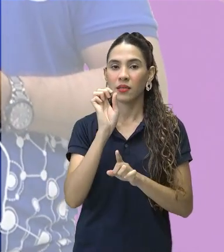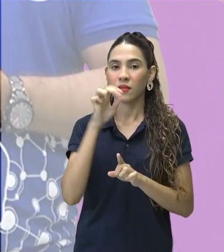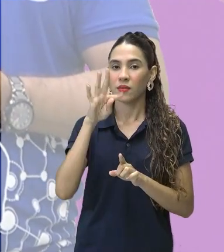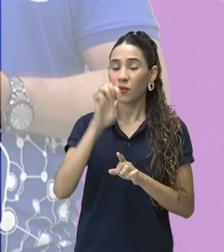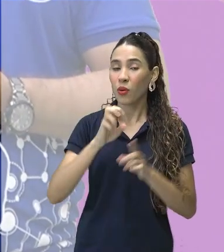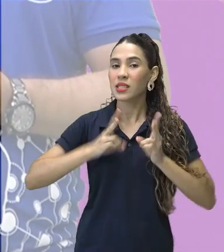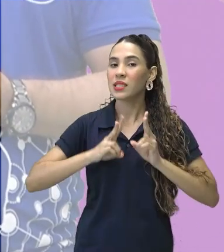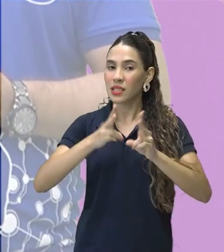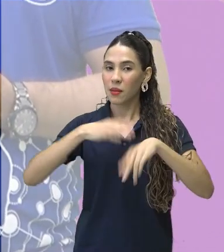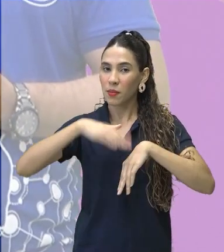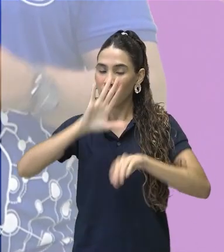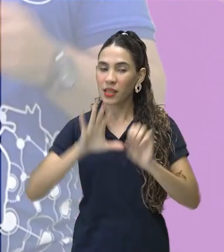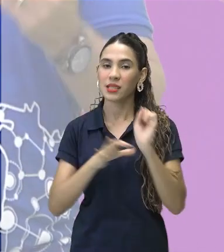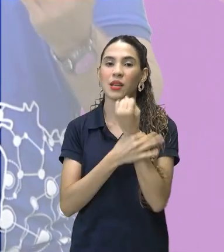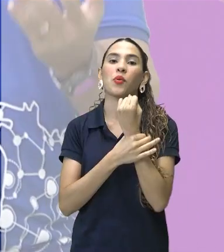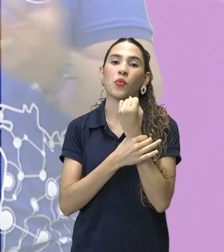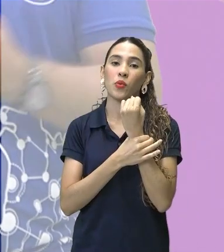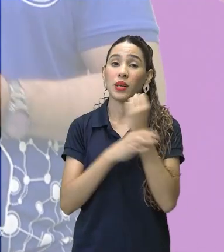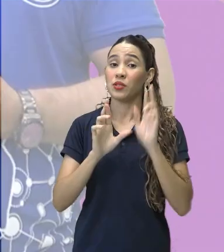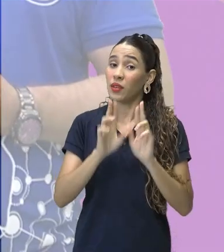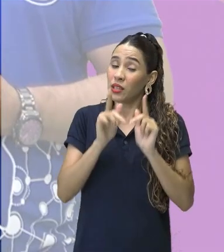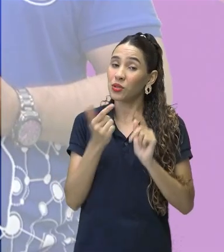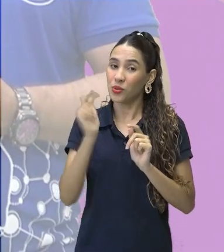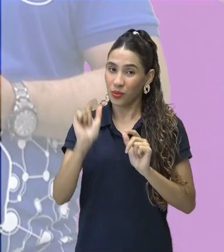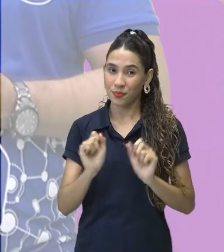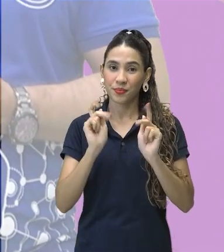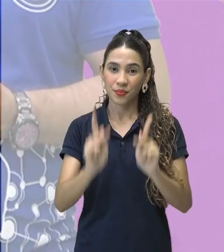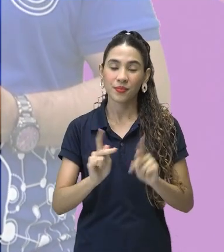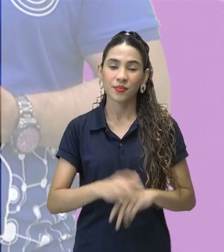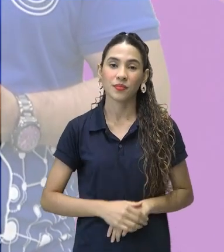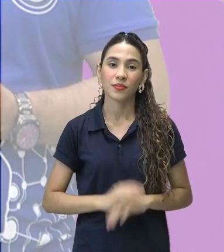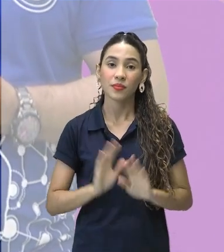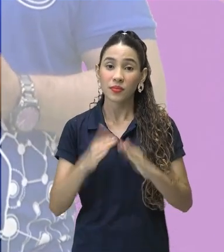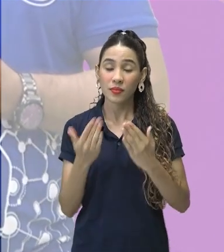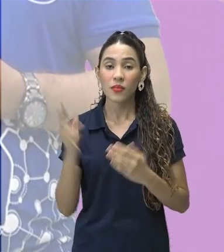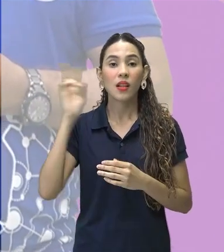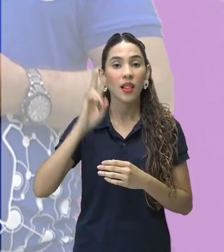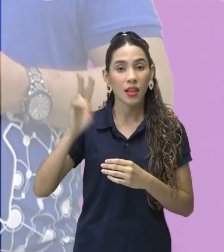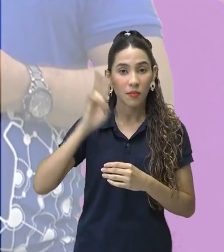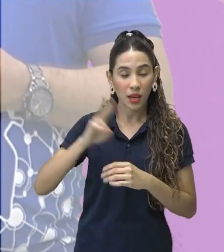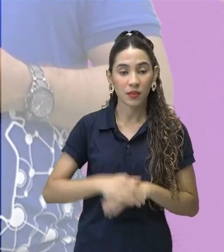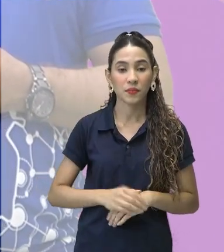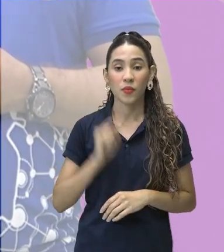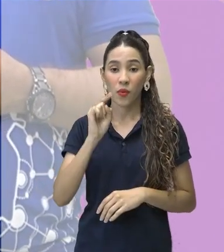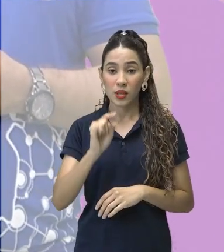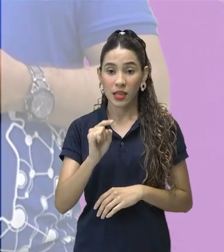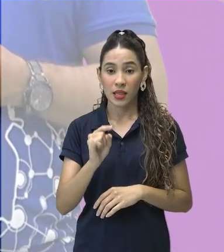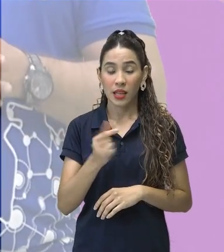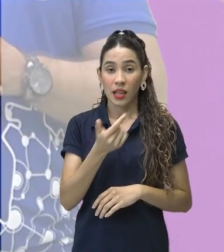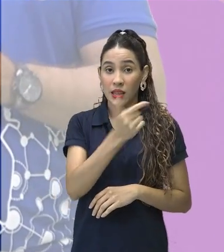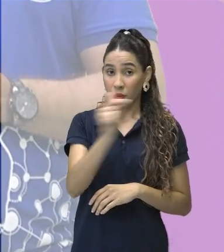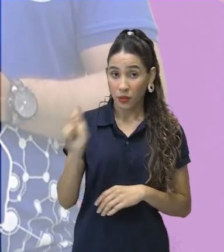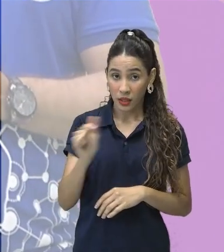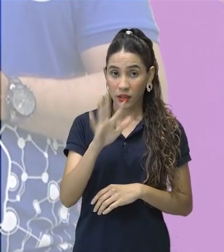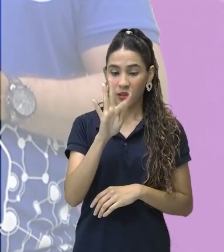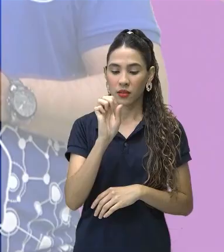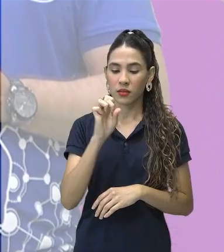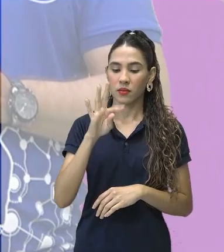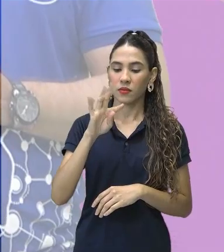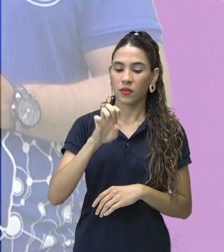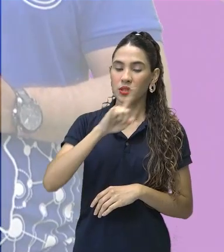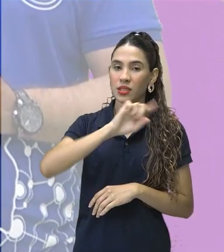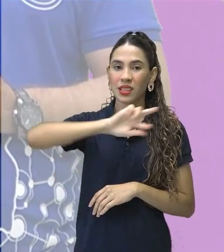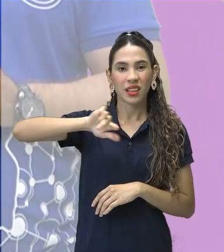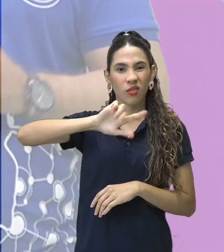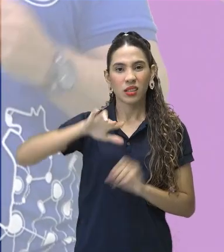sempre muito mais confiável do que outras, tá ok? Então, lembrando, quando você não tem uma fonte que não é